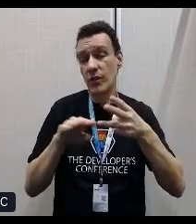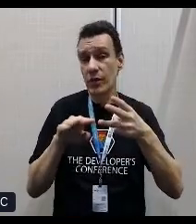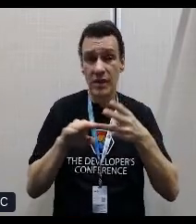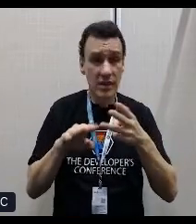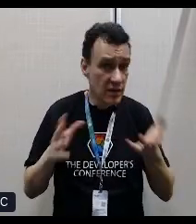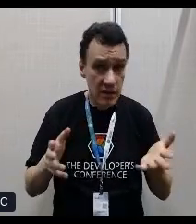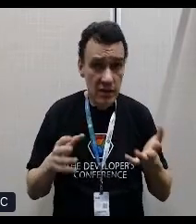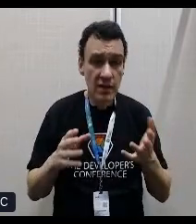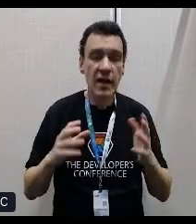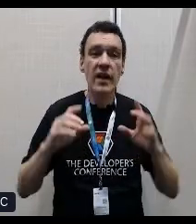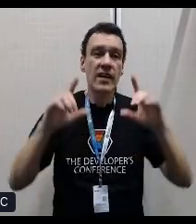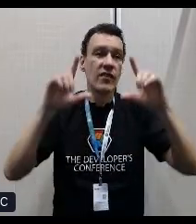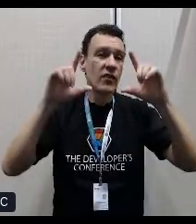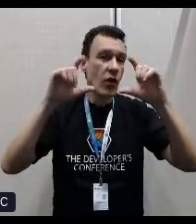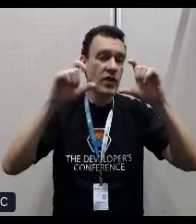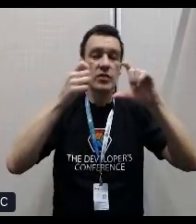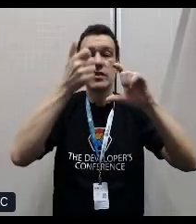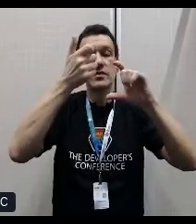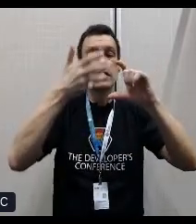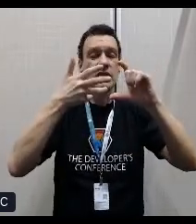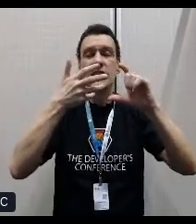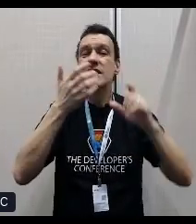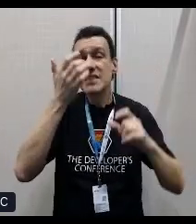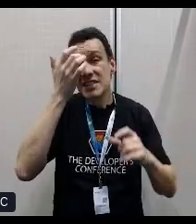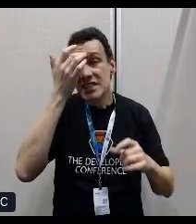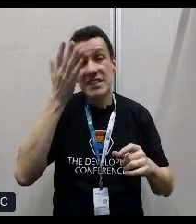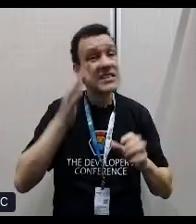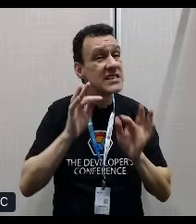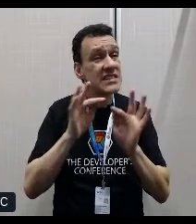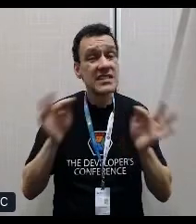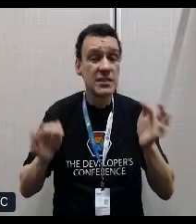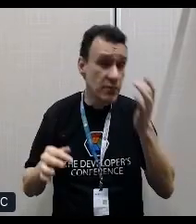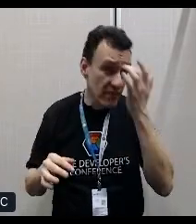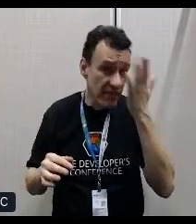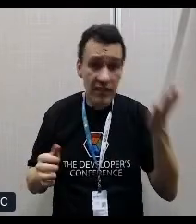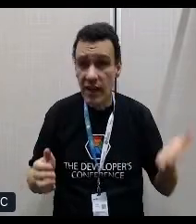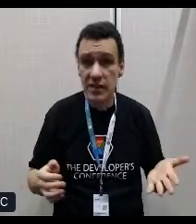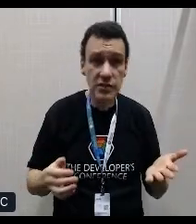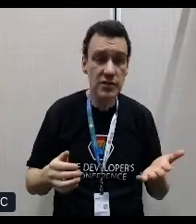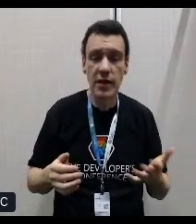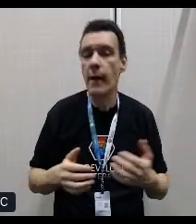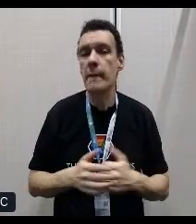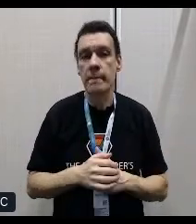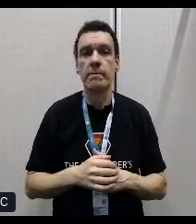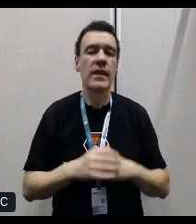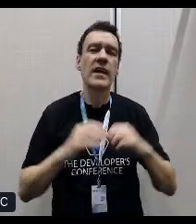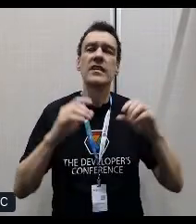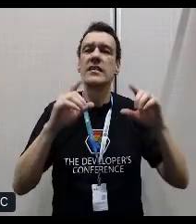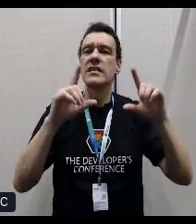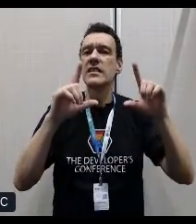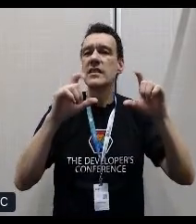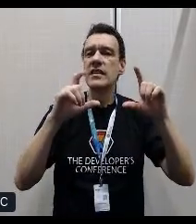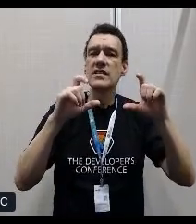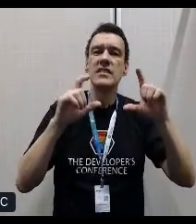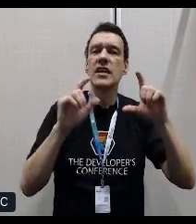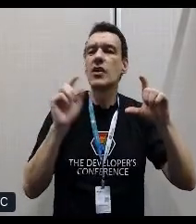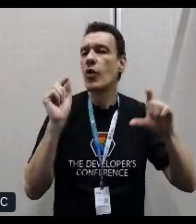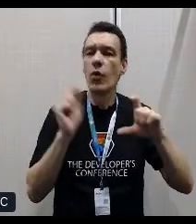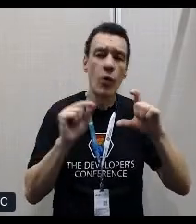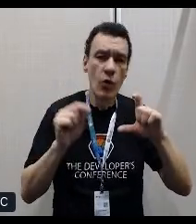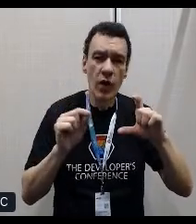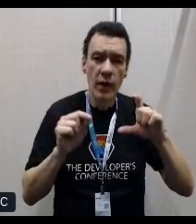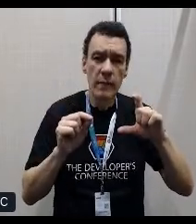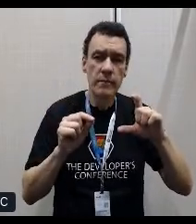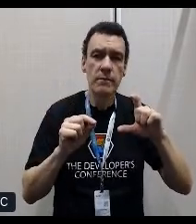imagem. Então, descrição de imagem, basicamente, você narrar o que é que aquela imagem tem, né? Você colocou uma imagem no seu site, você diz se ela